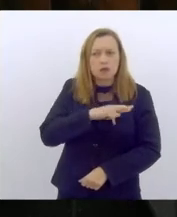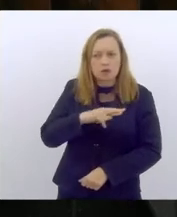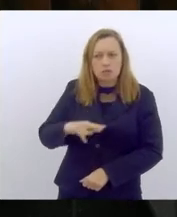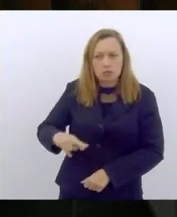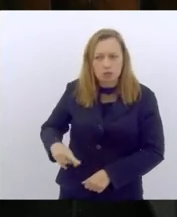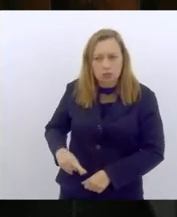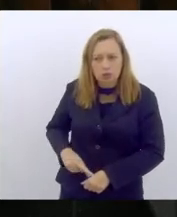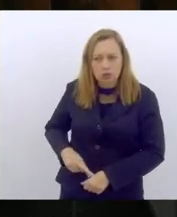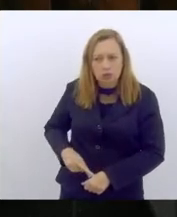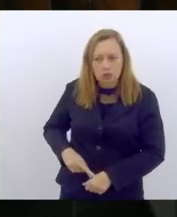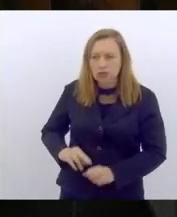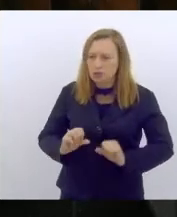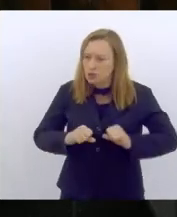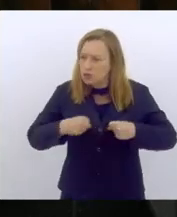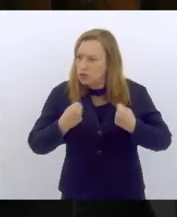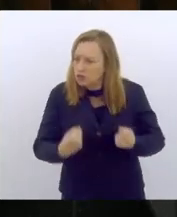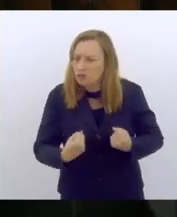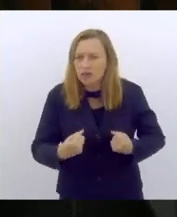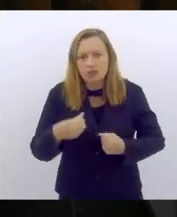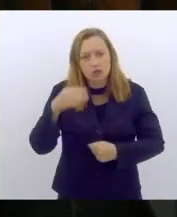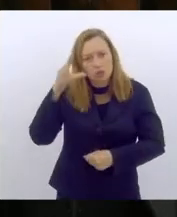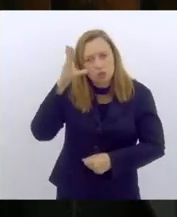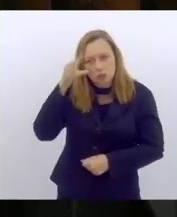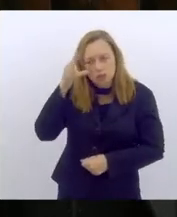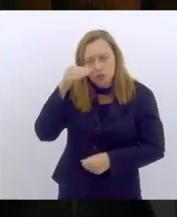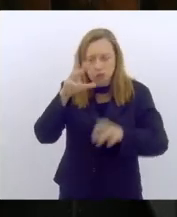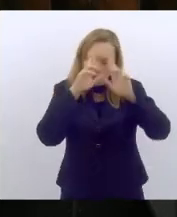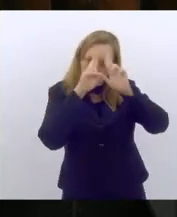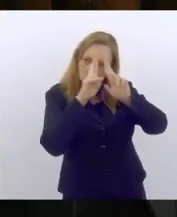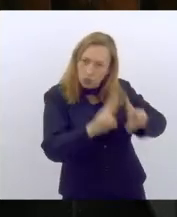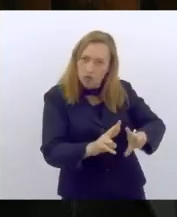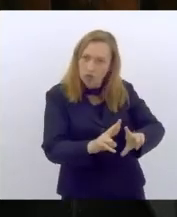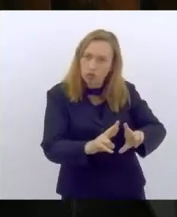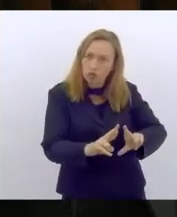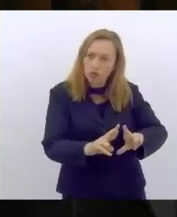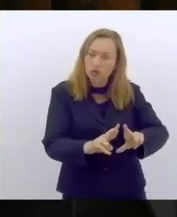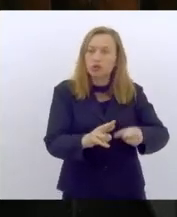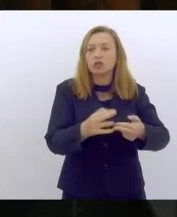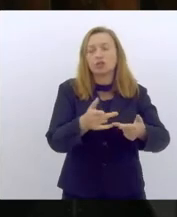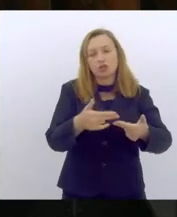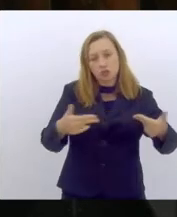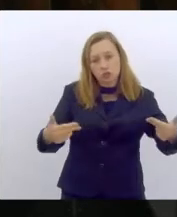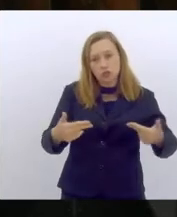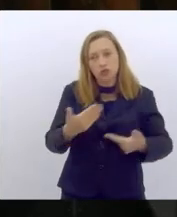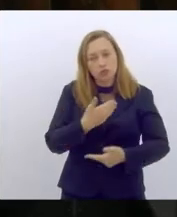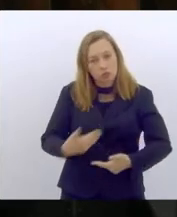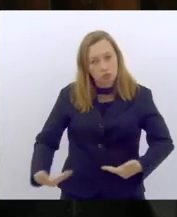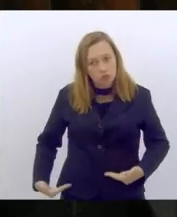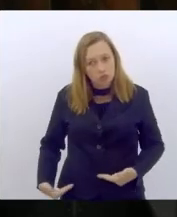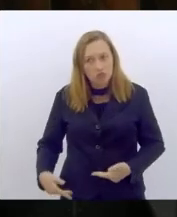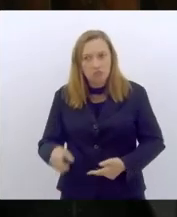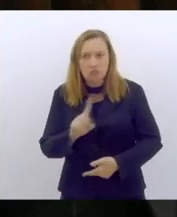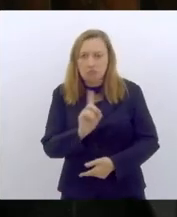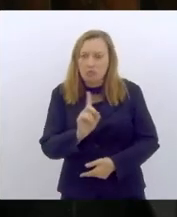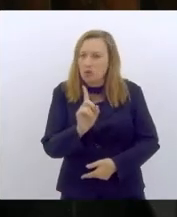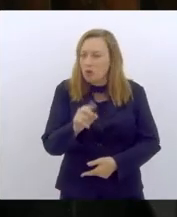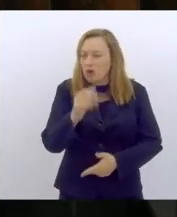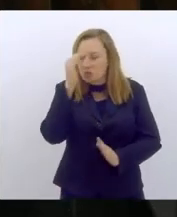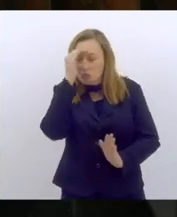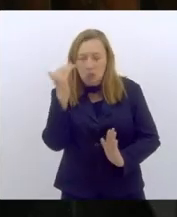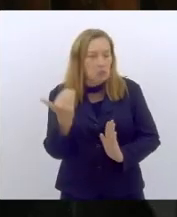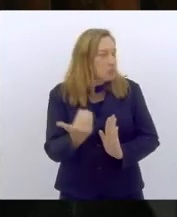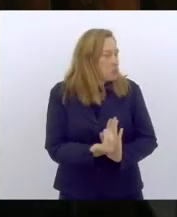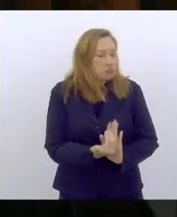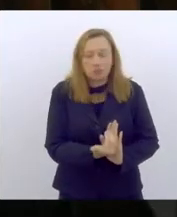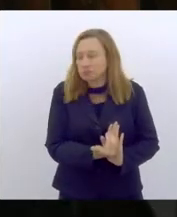de Defesa do interesse do respeito da coisa pública não é cumprido